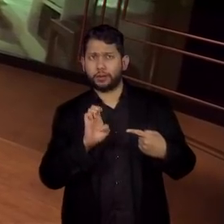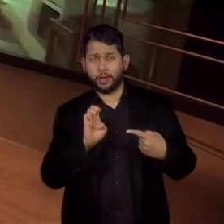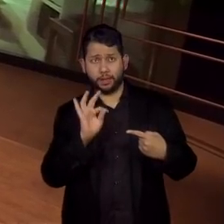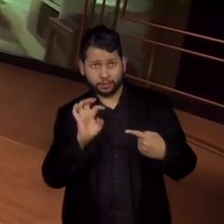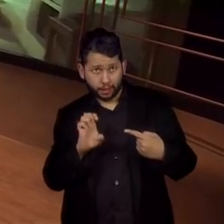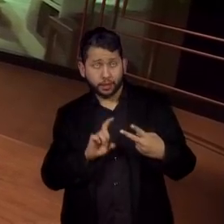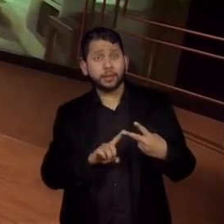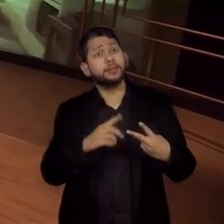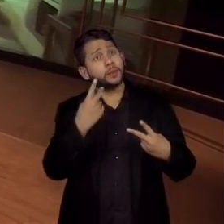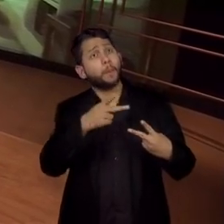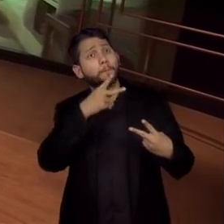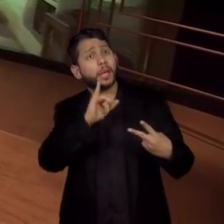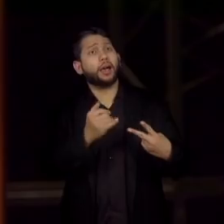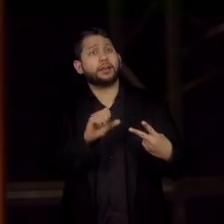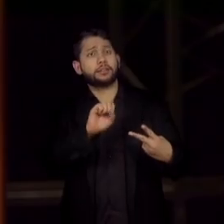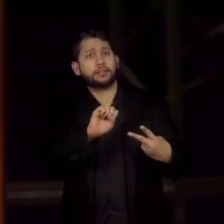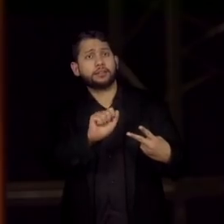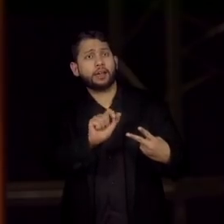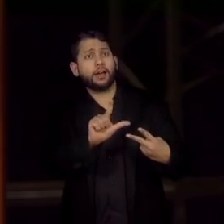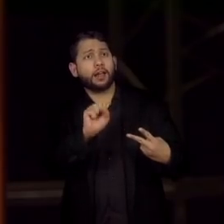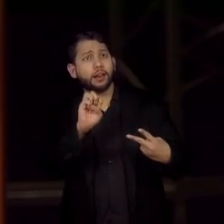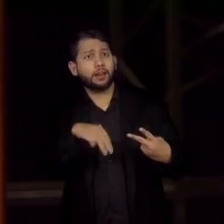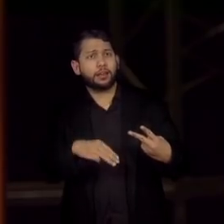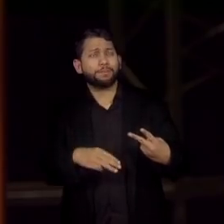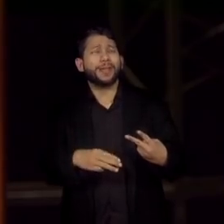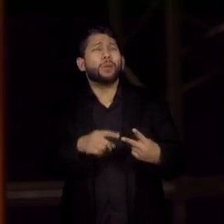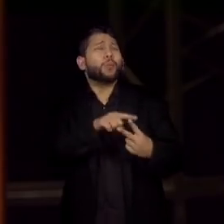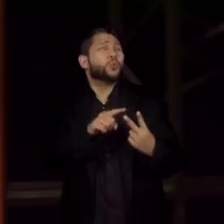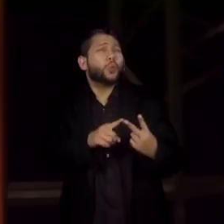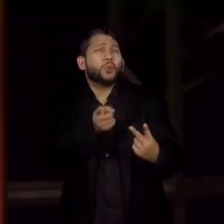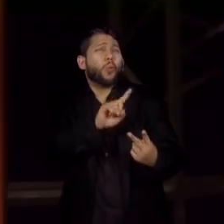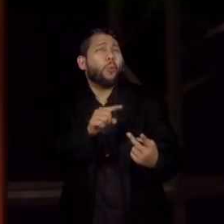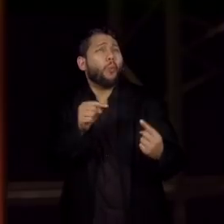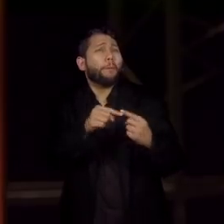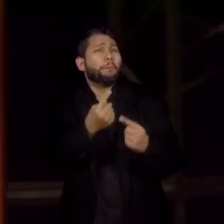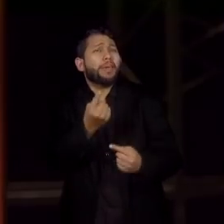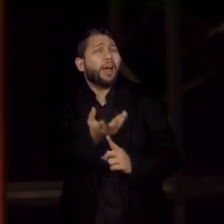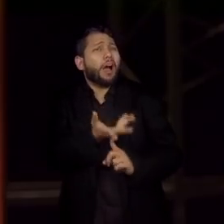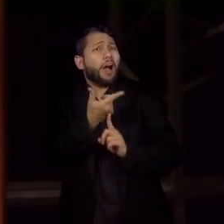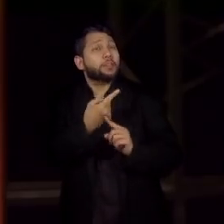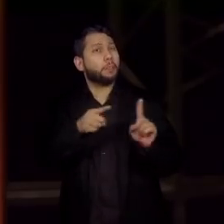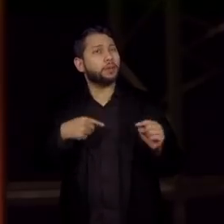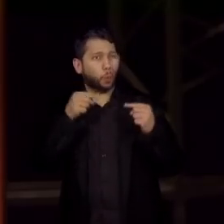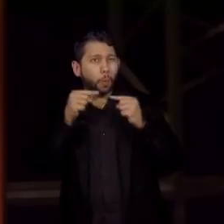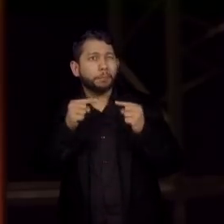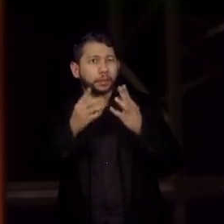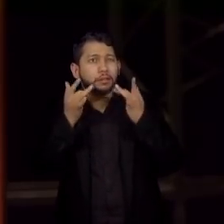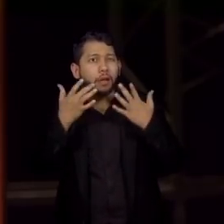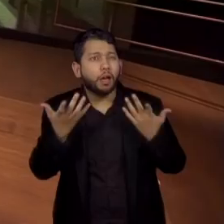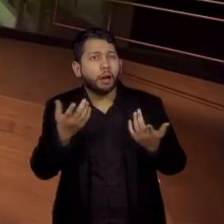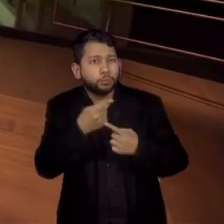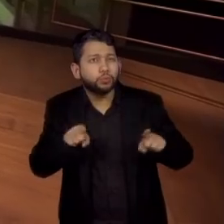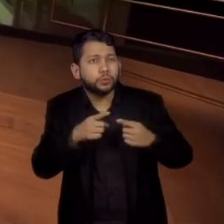Como é que era com eles? Até porque assim, eles não eram artistas, mas eles tinham uma ligação com o teatro e com a música,